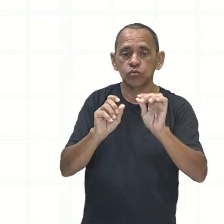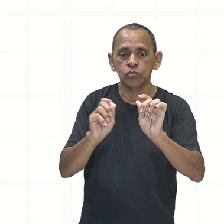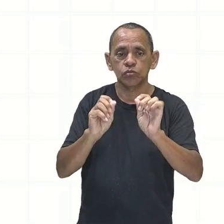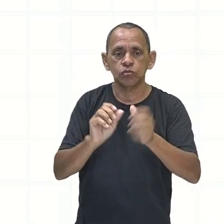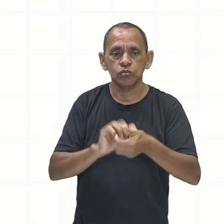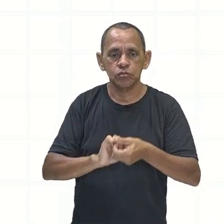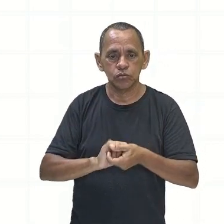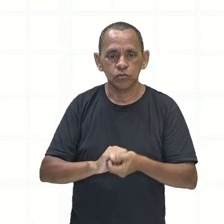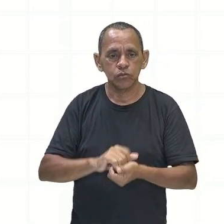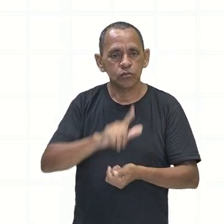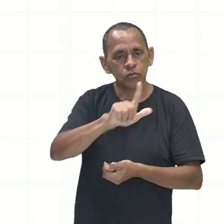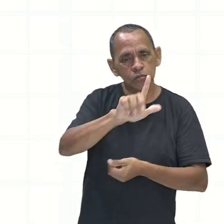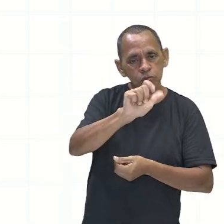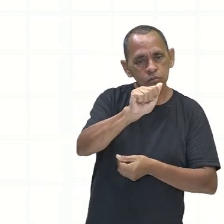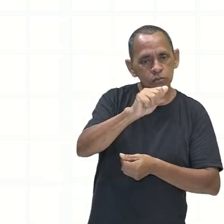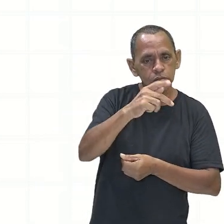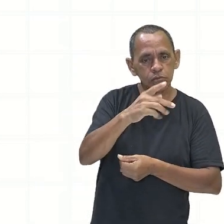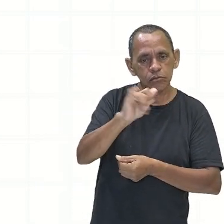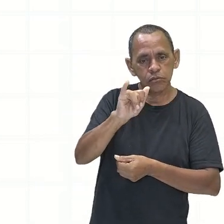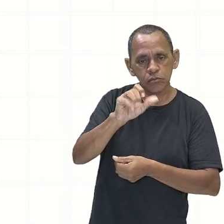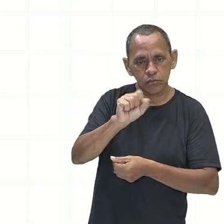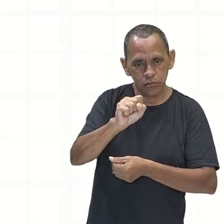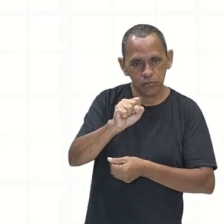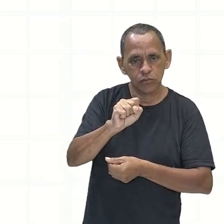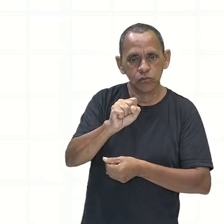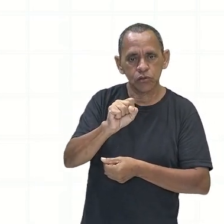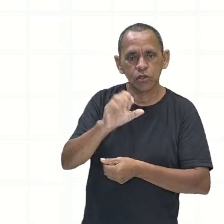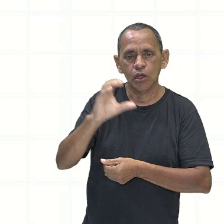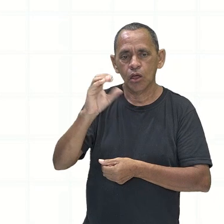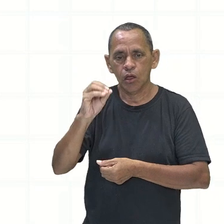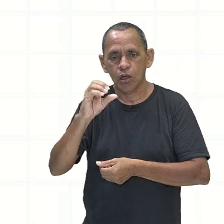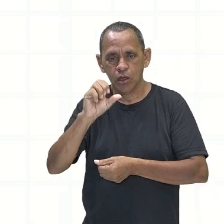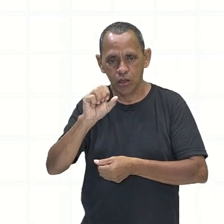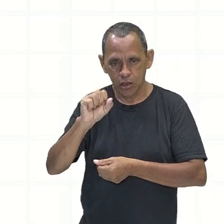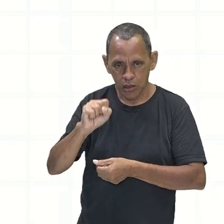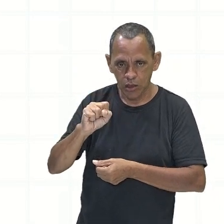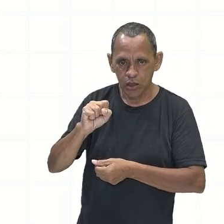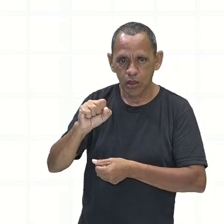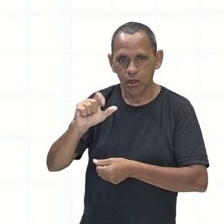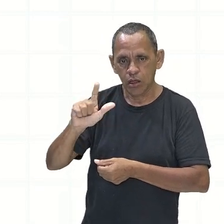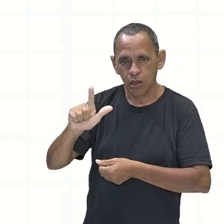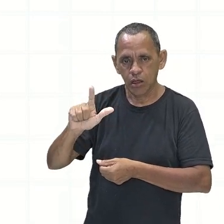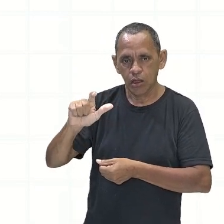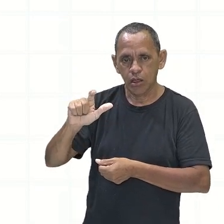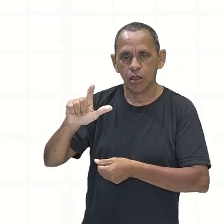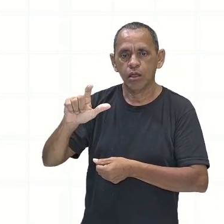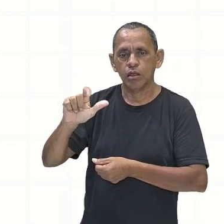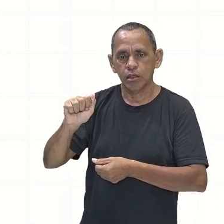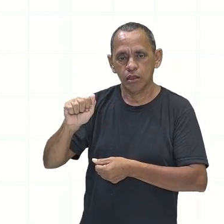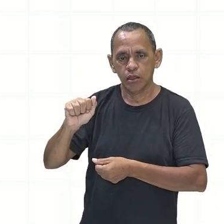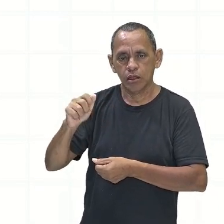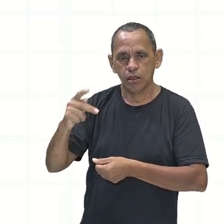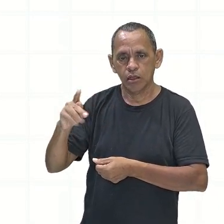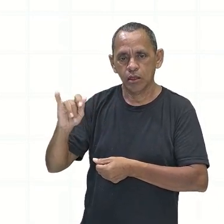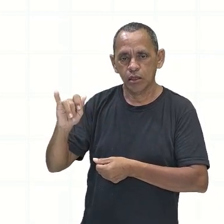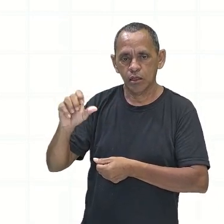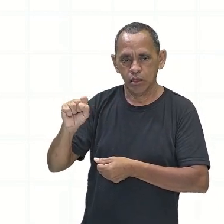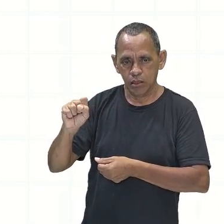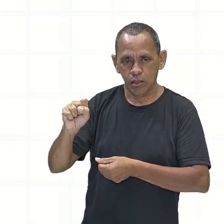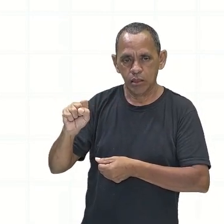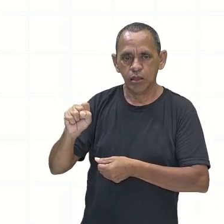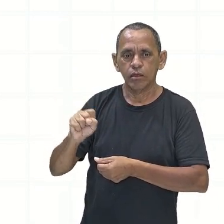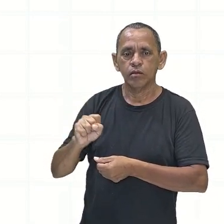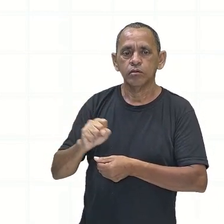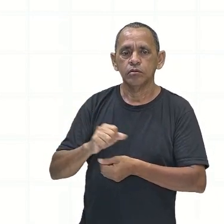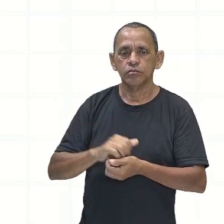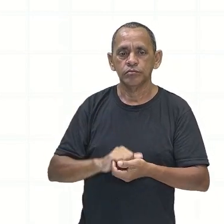portuguesa, né, que houve aí um consenso de deixar essas palavras no plural. Então,